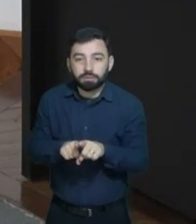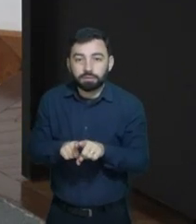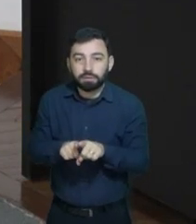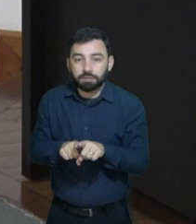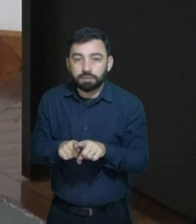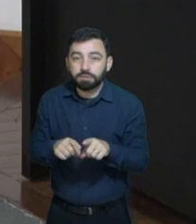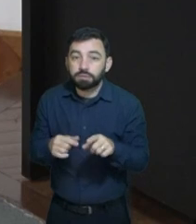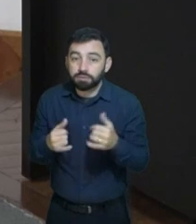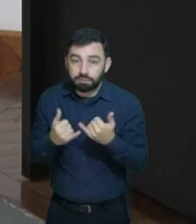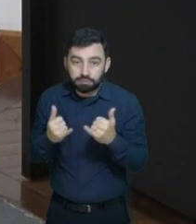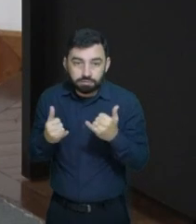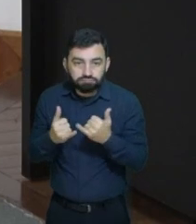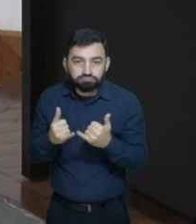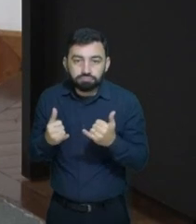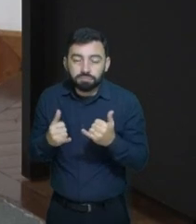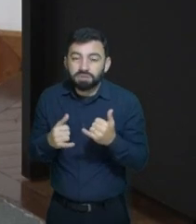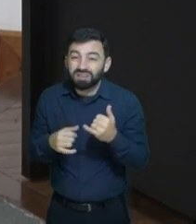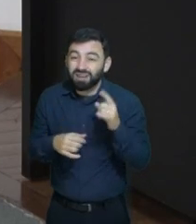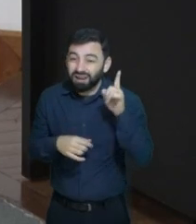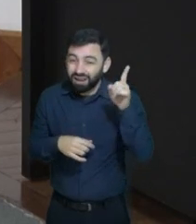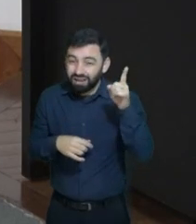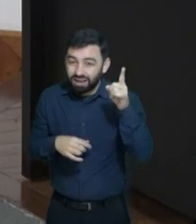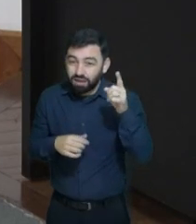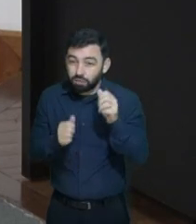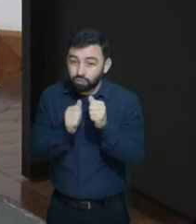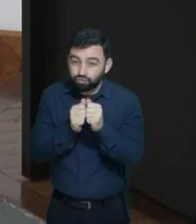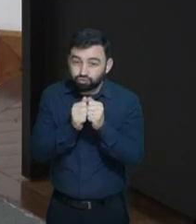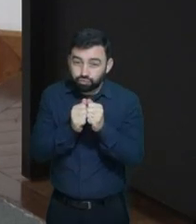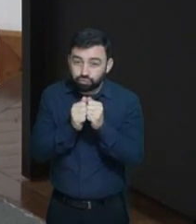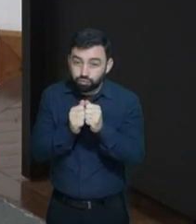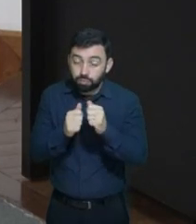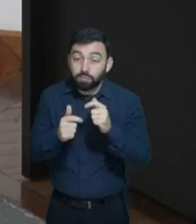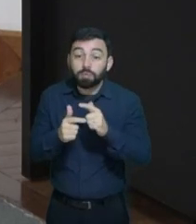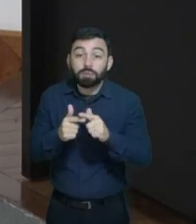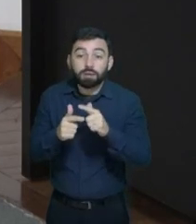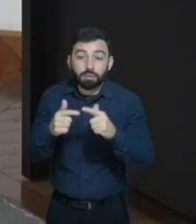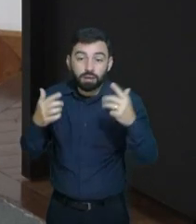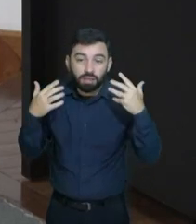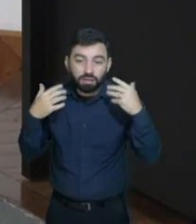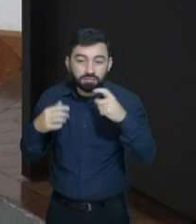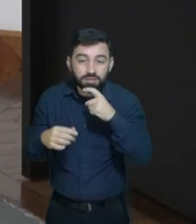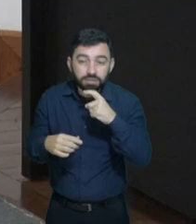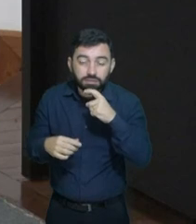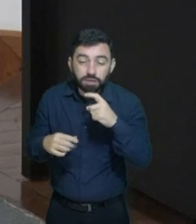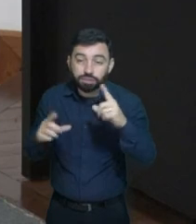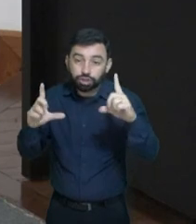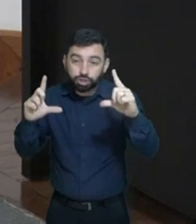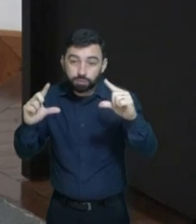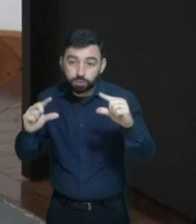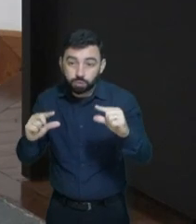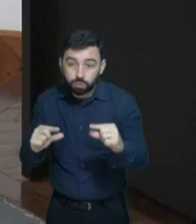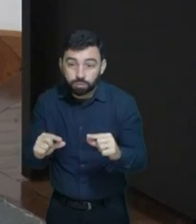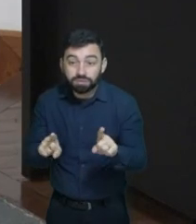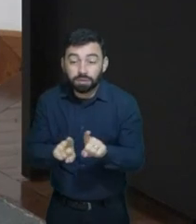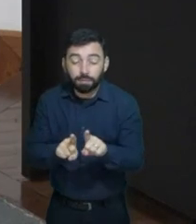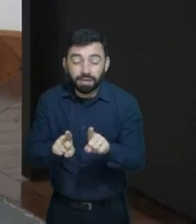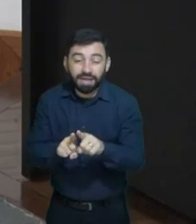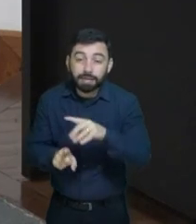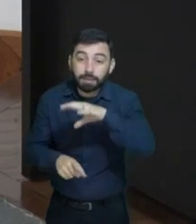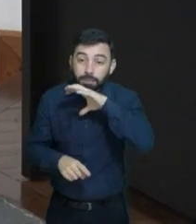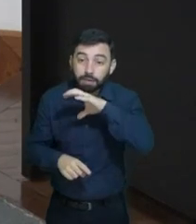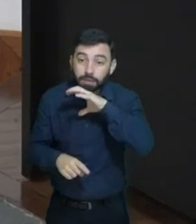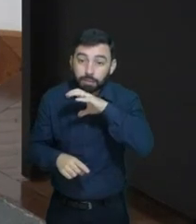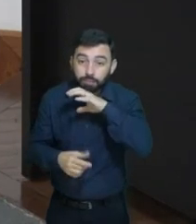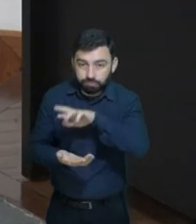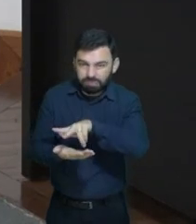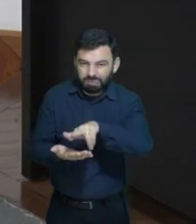assim, ainda está lá, ainda tem muito mais, né, que junto com a crise climática vem essa diminuição, né, na biodiversidade, que eu acho que o Marquito,